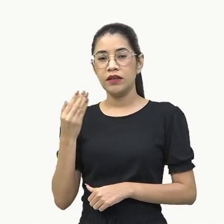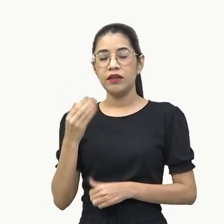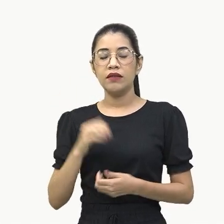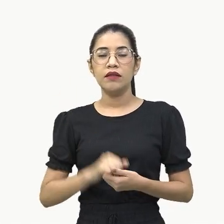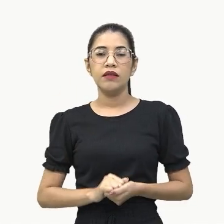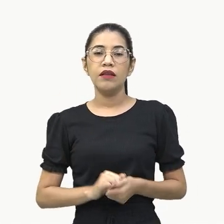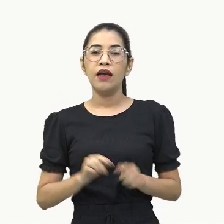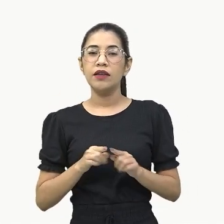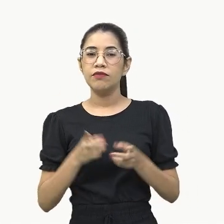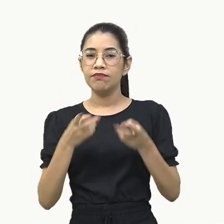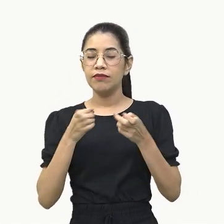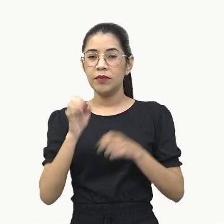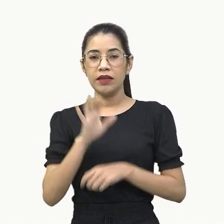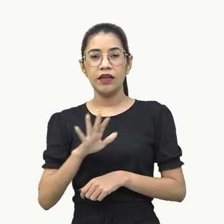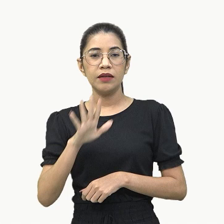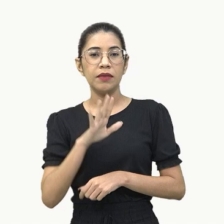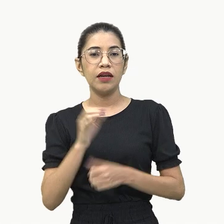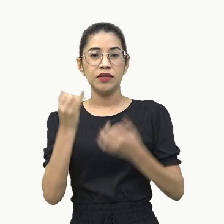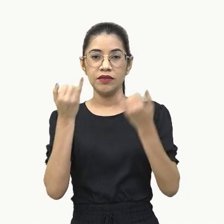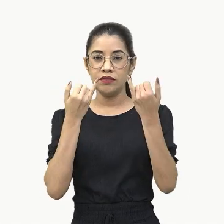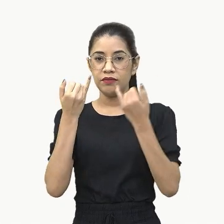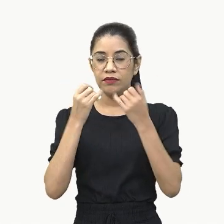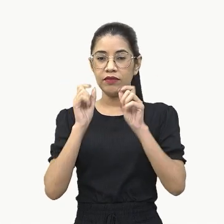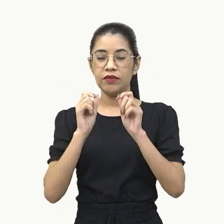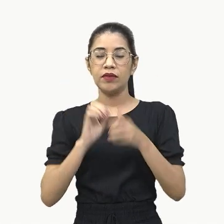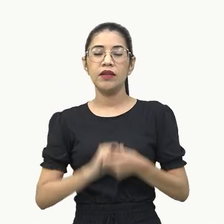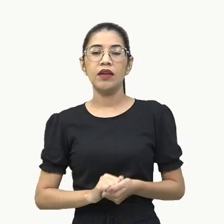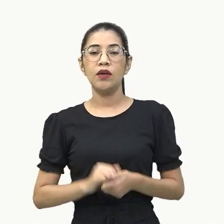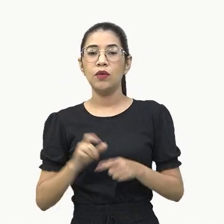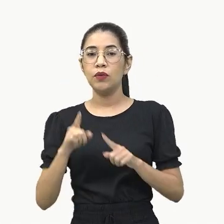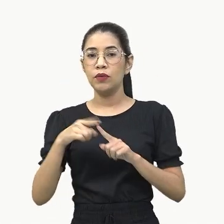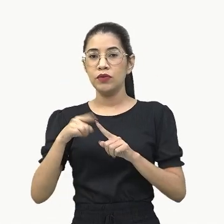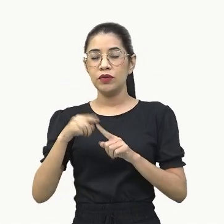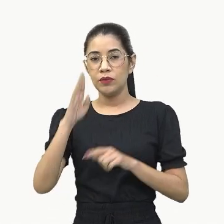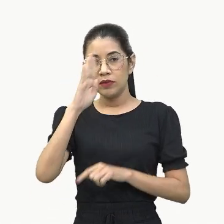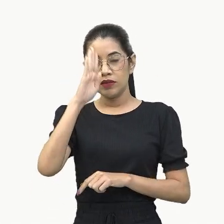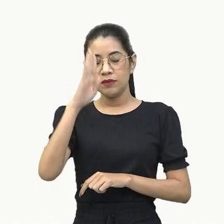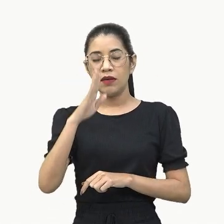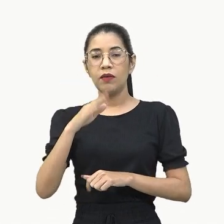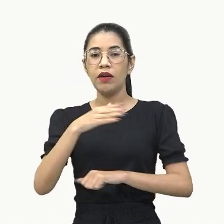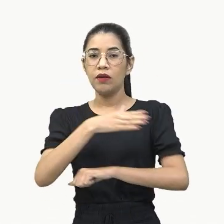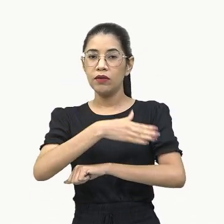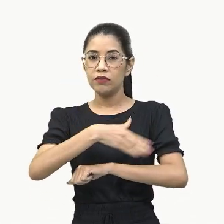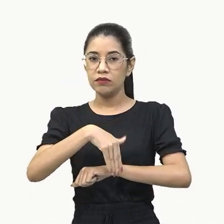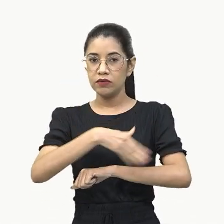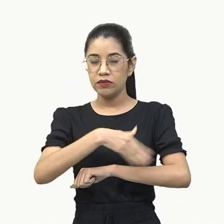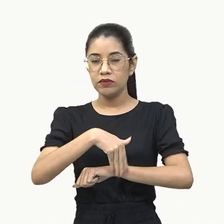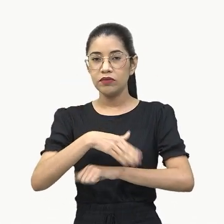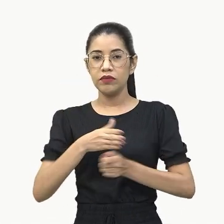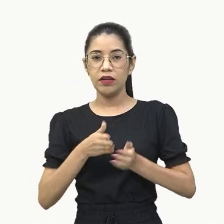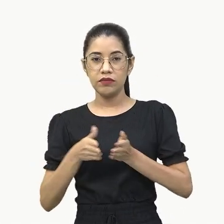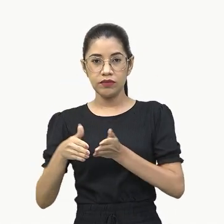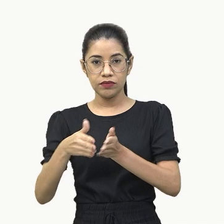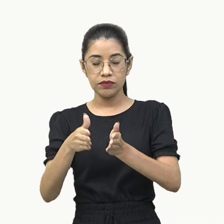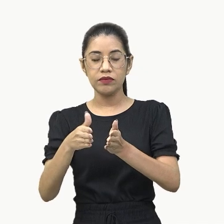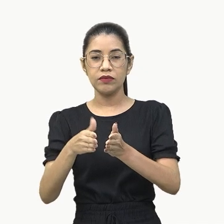também aqui ao lado né então nós temos aqui o rodoviário com 64,9